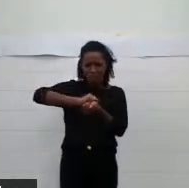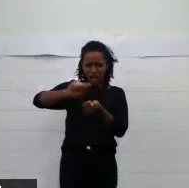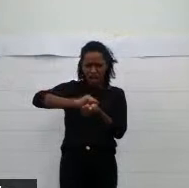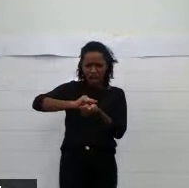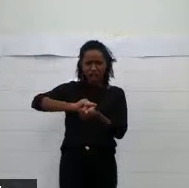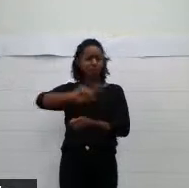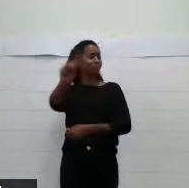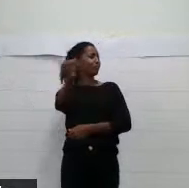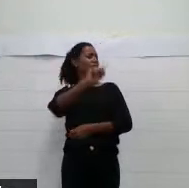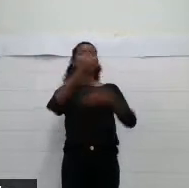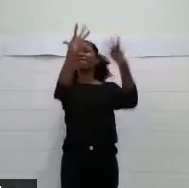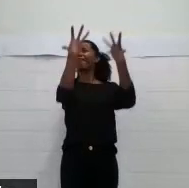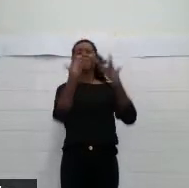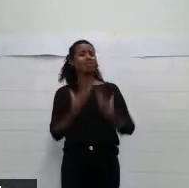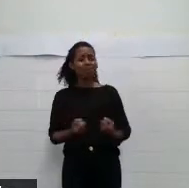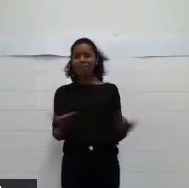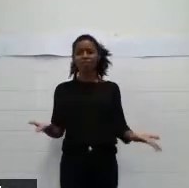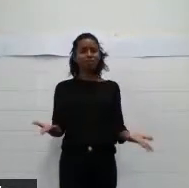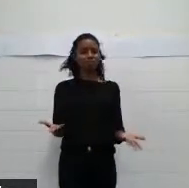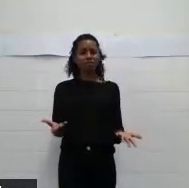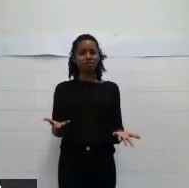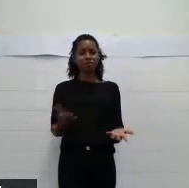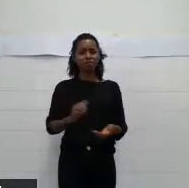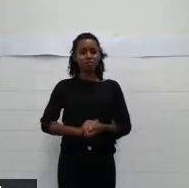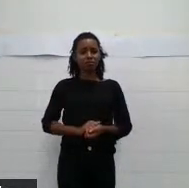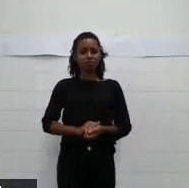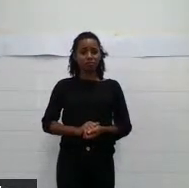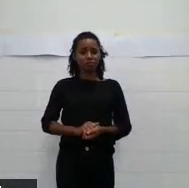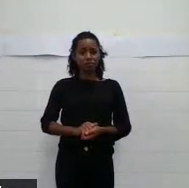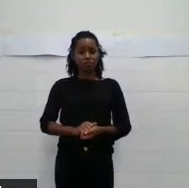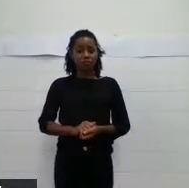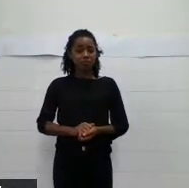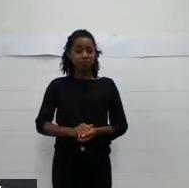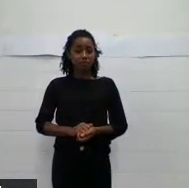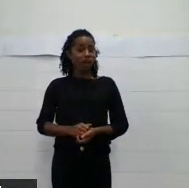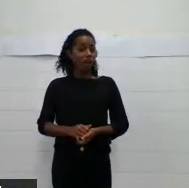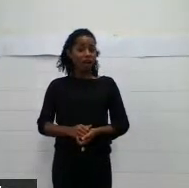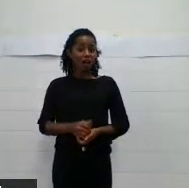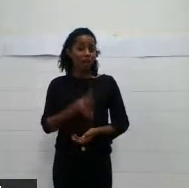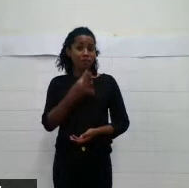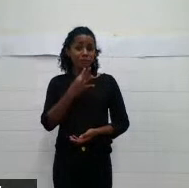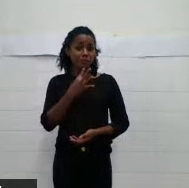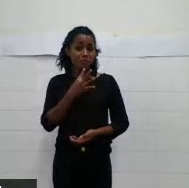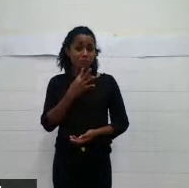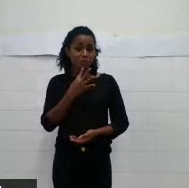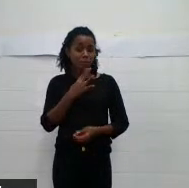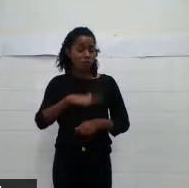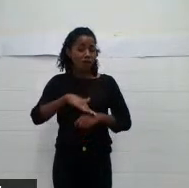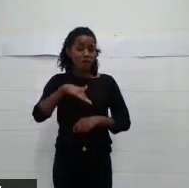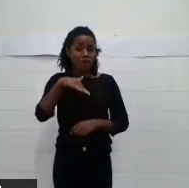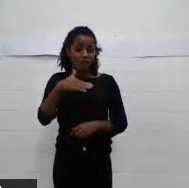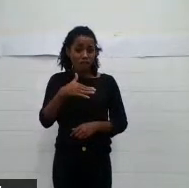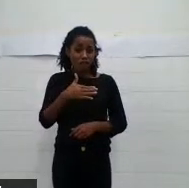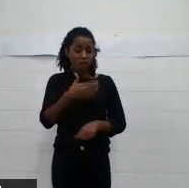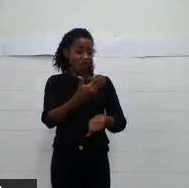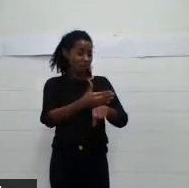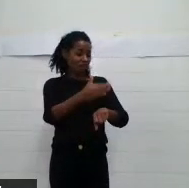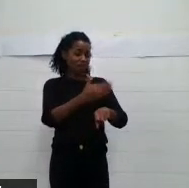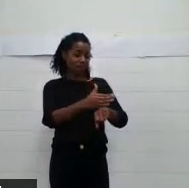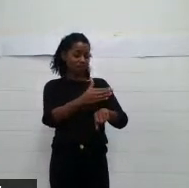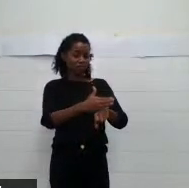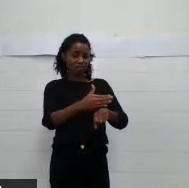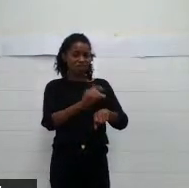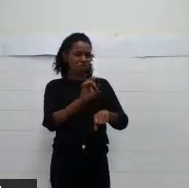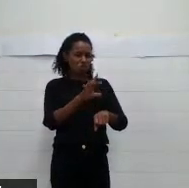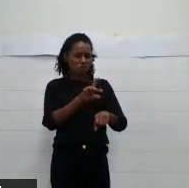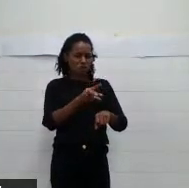Não quero mais lavar os pratos. Eu conheço muito mais do que isso. Não conheço só de pratos. Então, eu